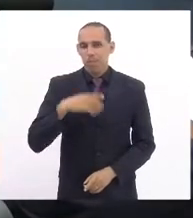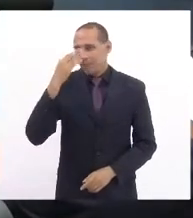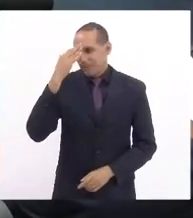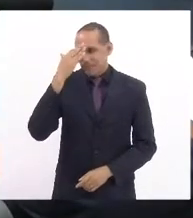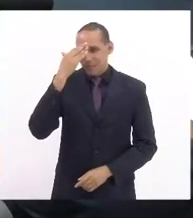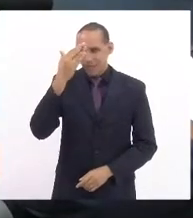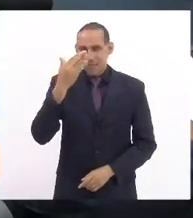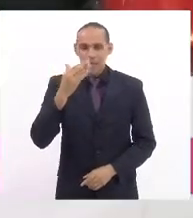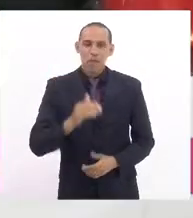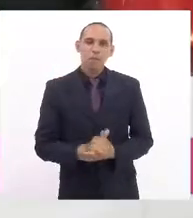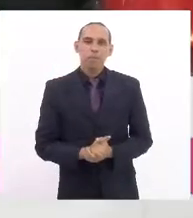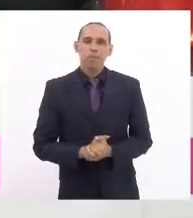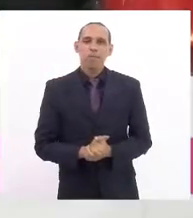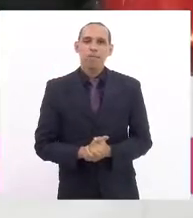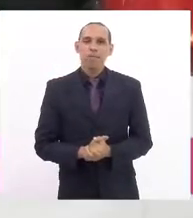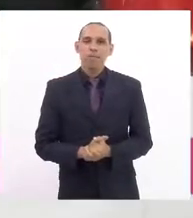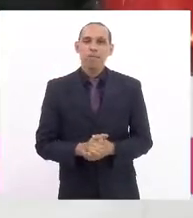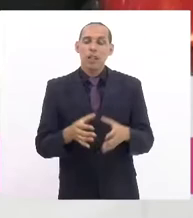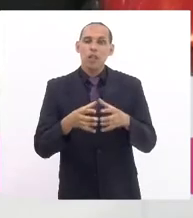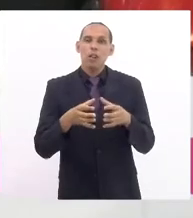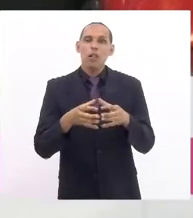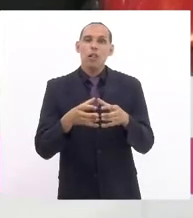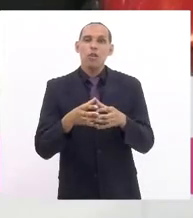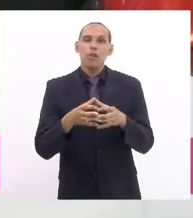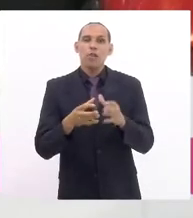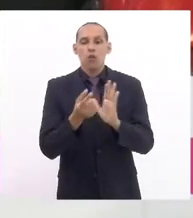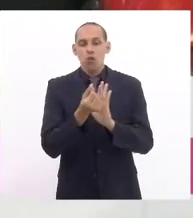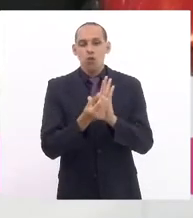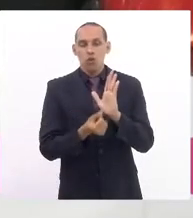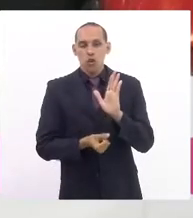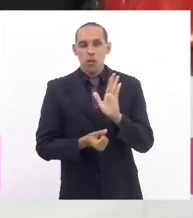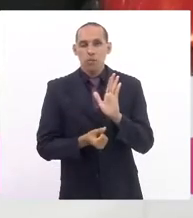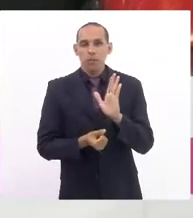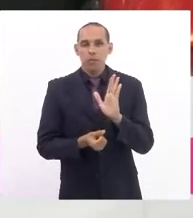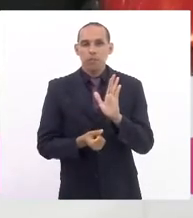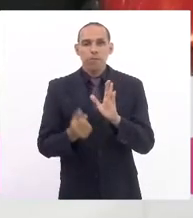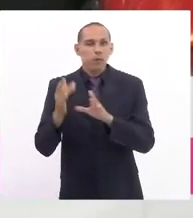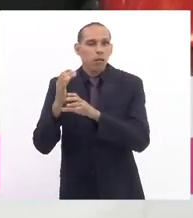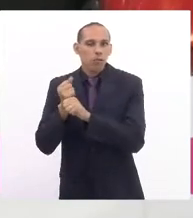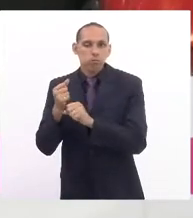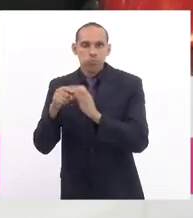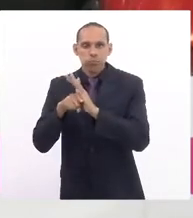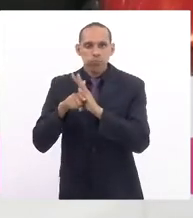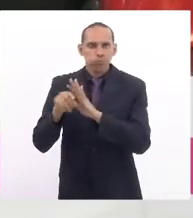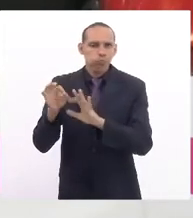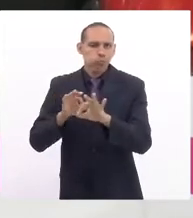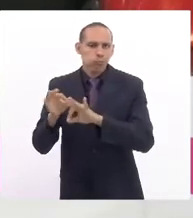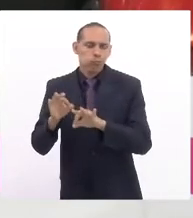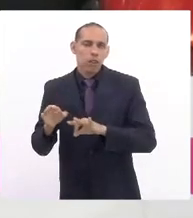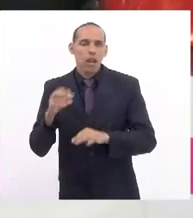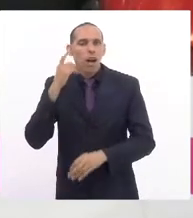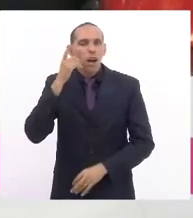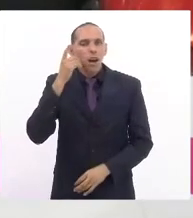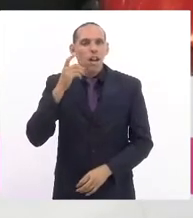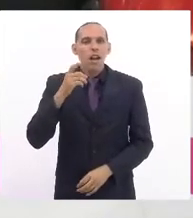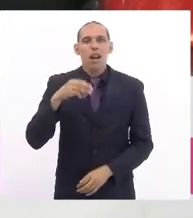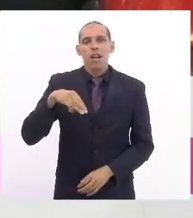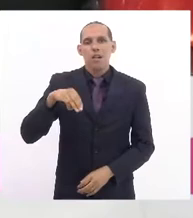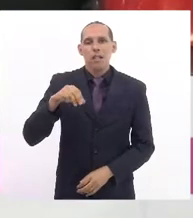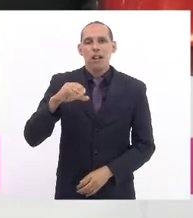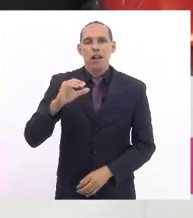Rocha. Pela Comissão de Orçamento, Finanças, Fiscalização Financeira e Controle, deputado Marcio Canella,